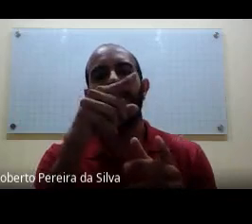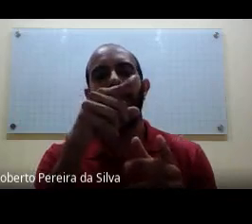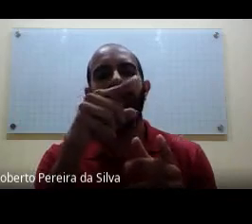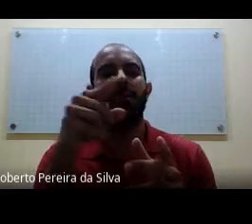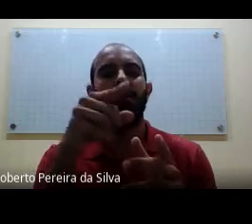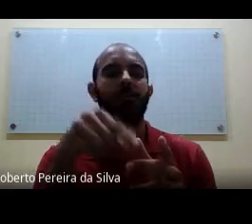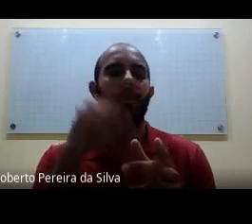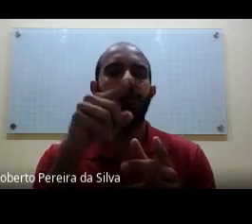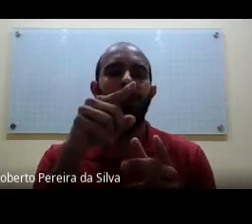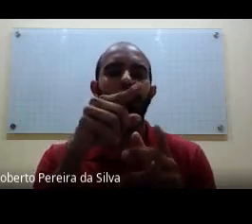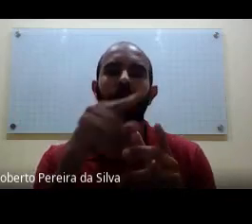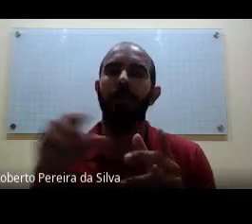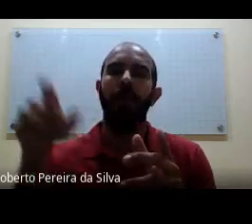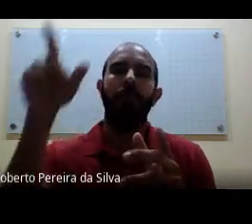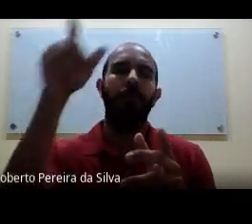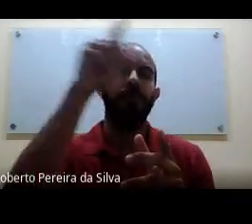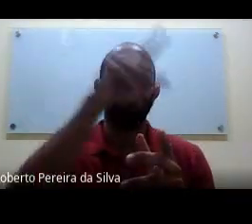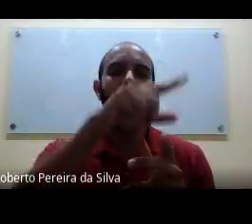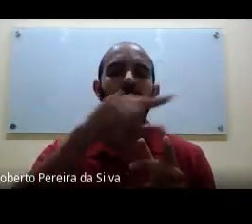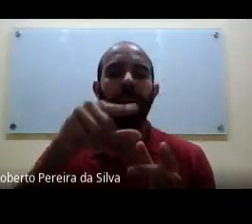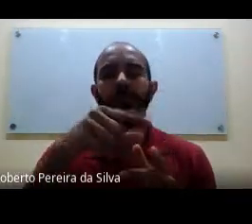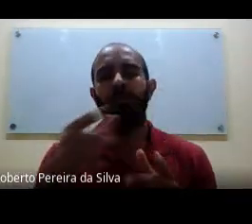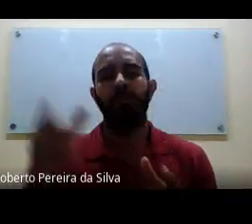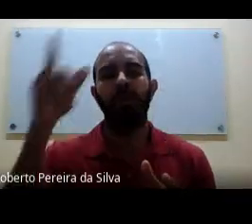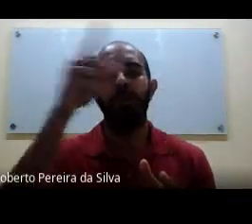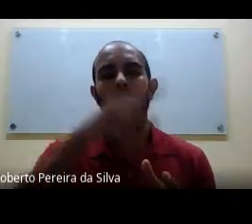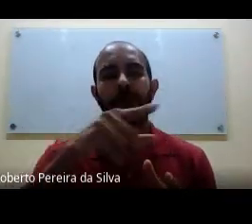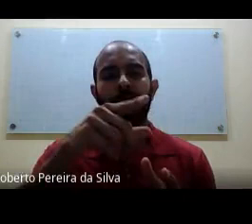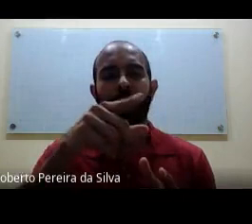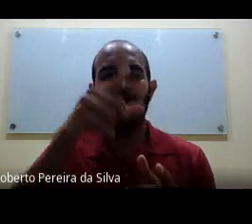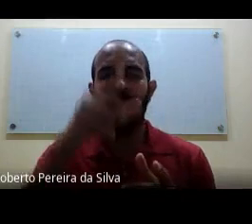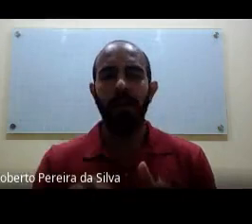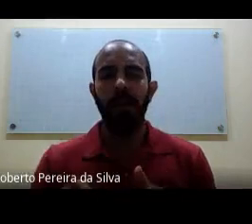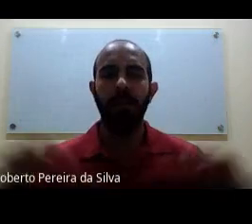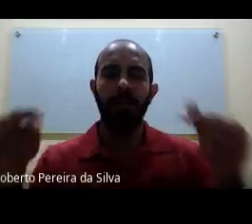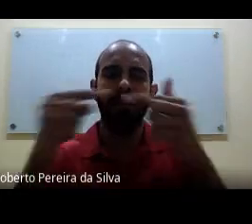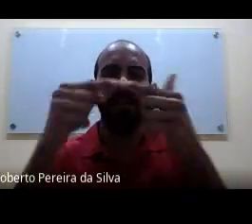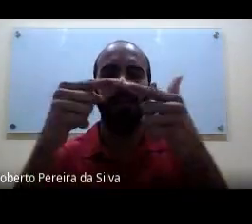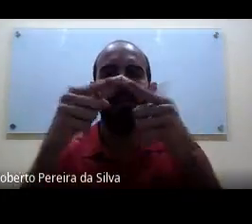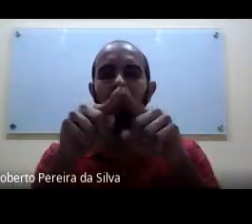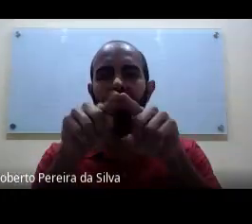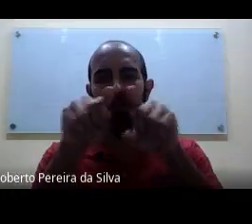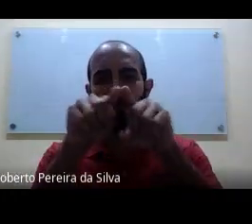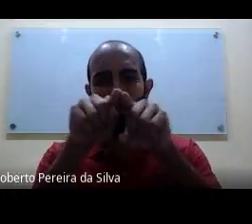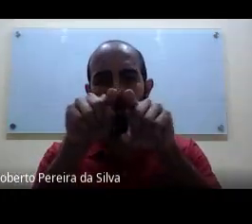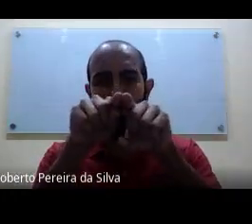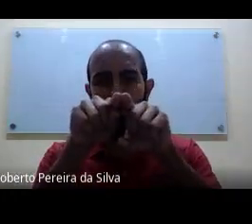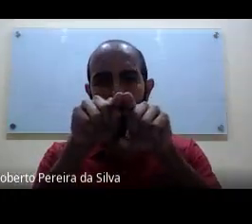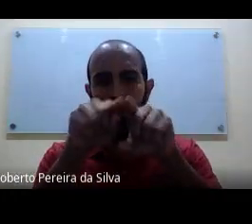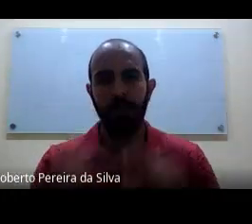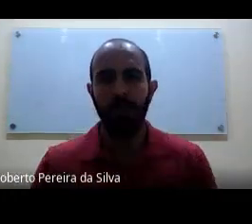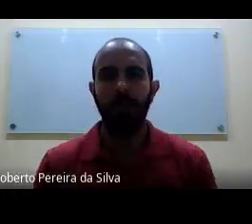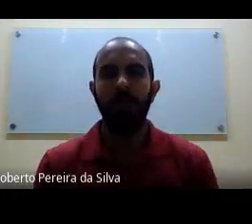passar num determinado ponto, vai fazer um movimento, um circuito fechado, e depois vai sair praticamente no